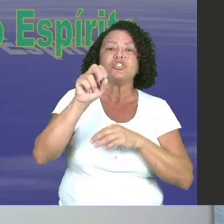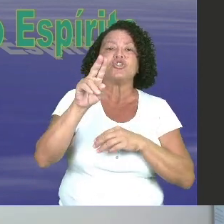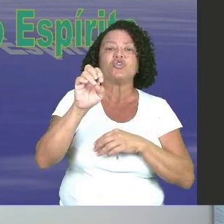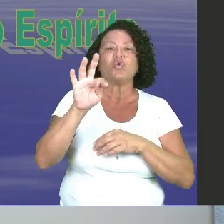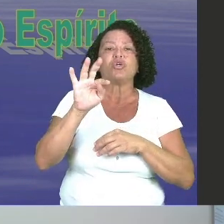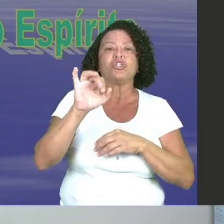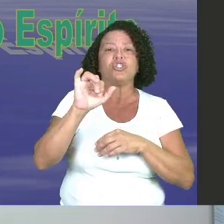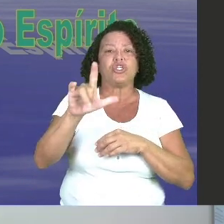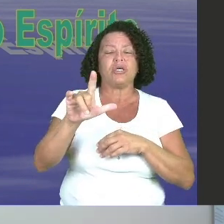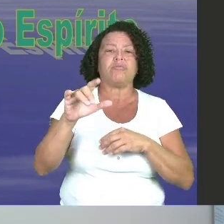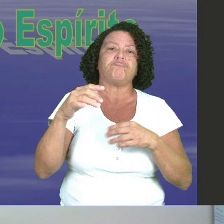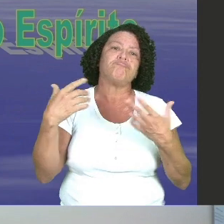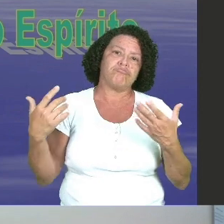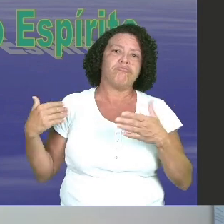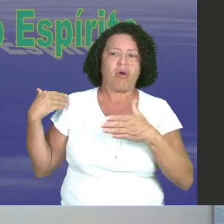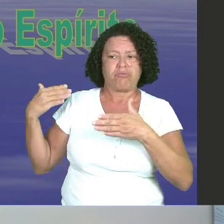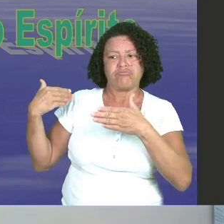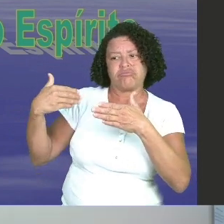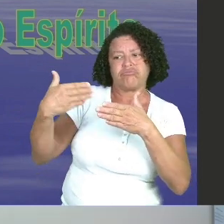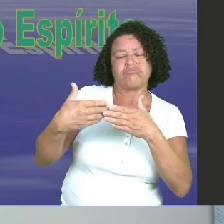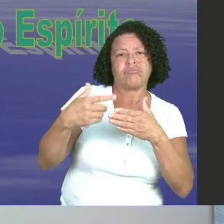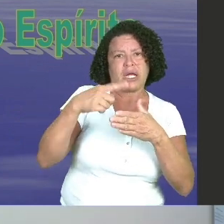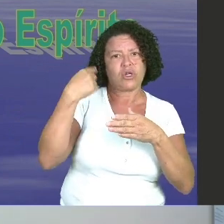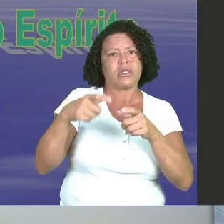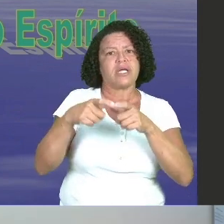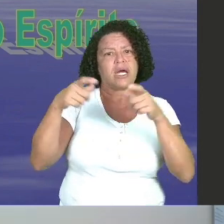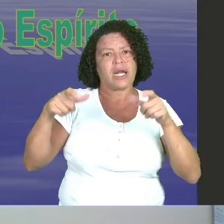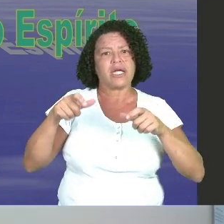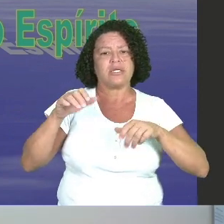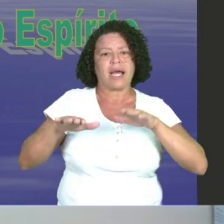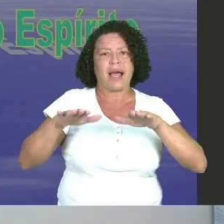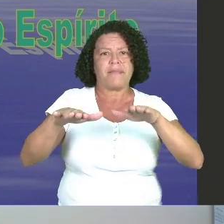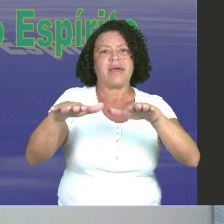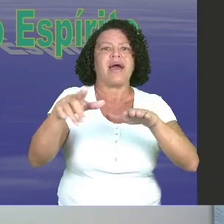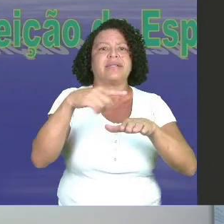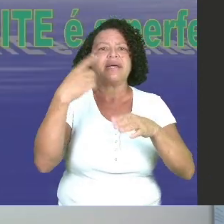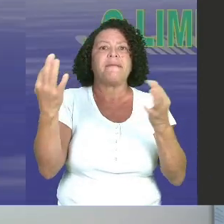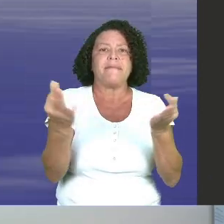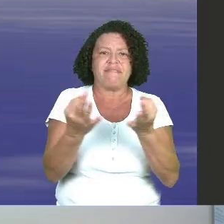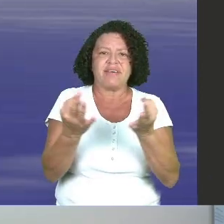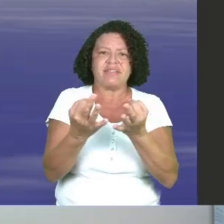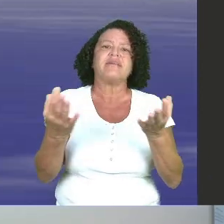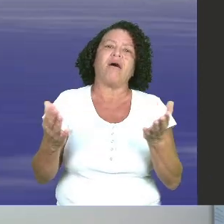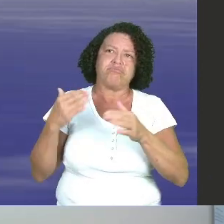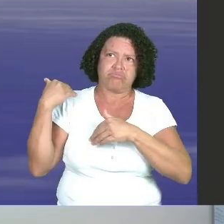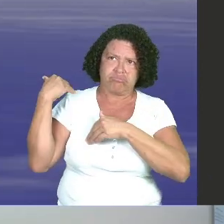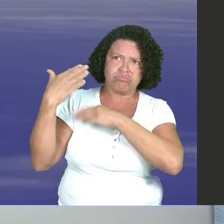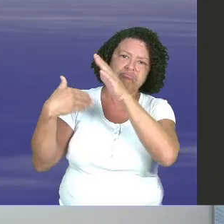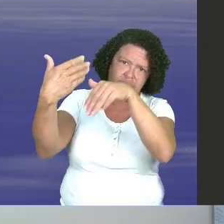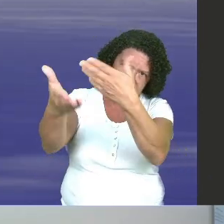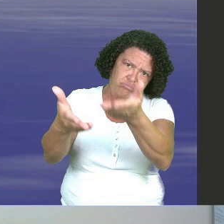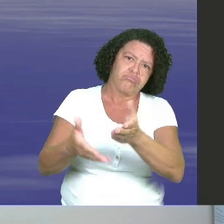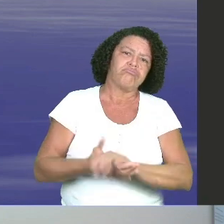gente viu ao longo da nossa grande caminhada até a perfeição.